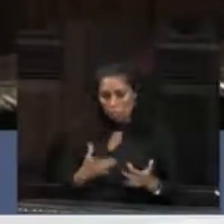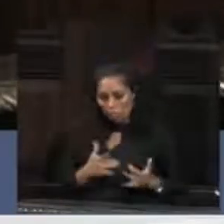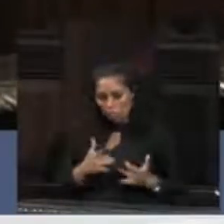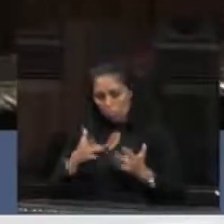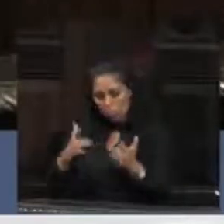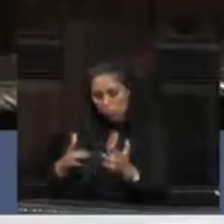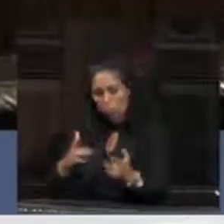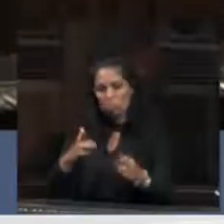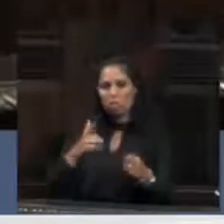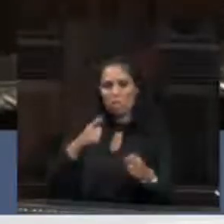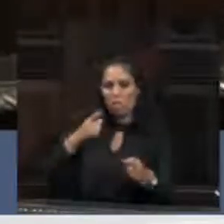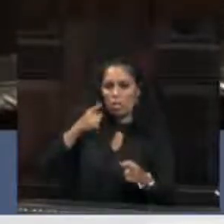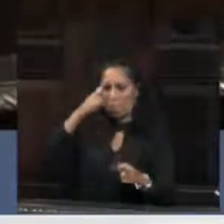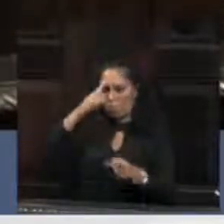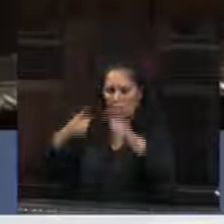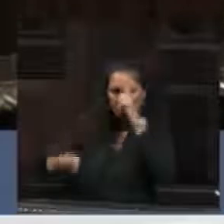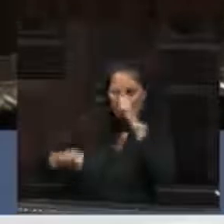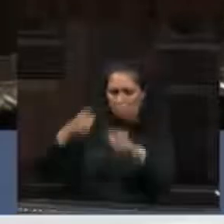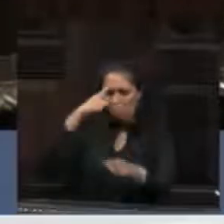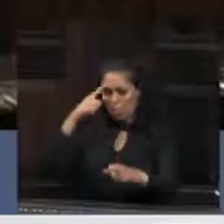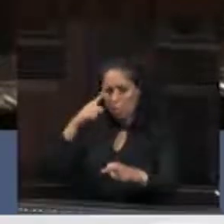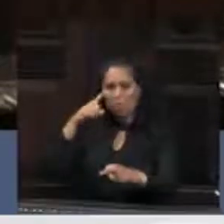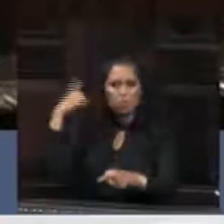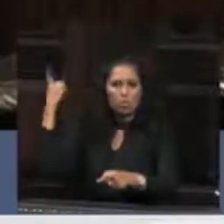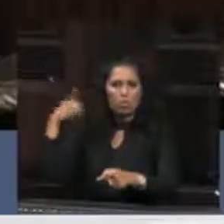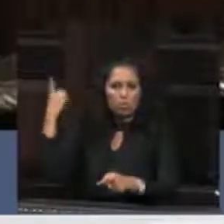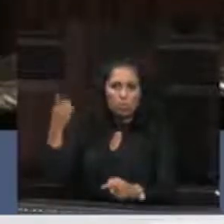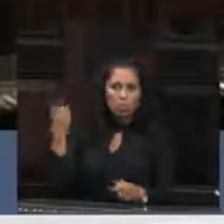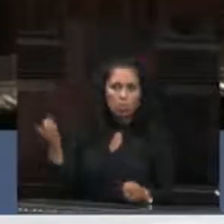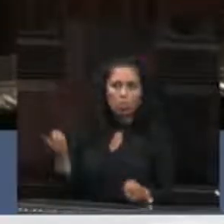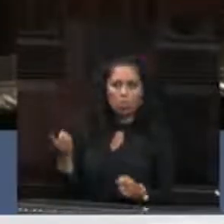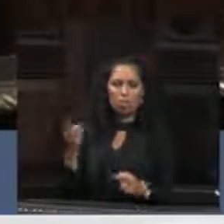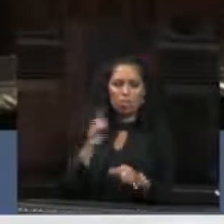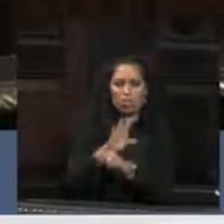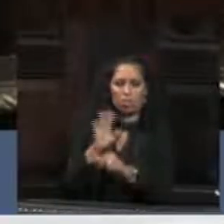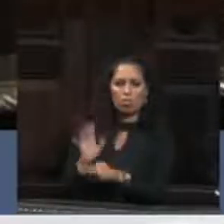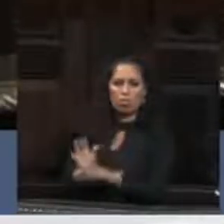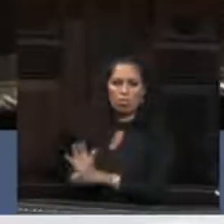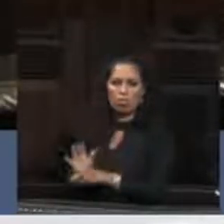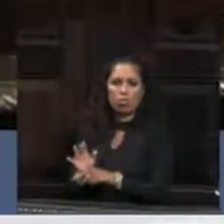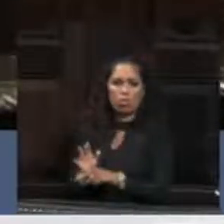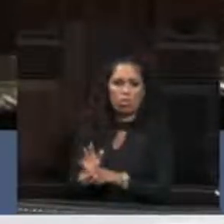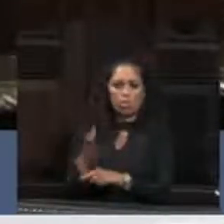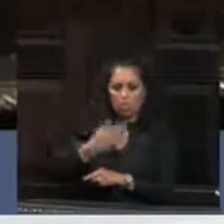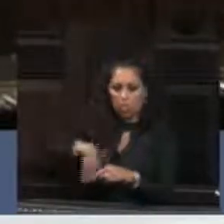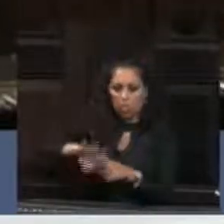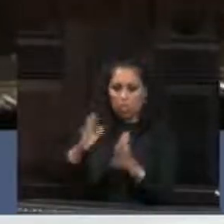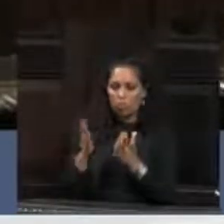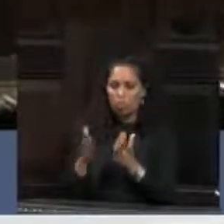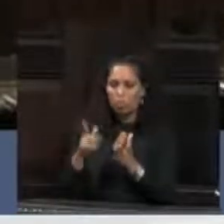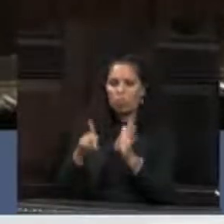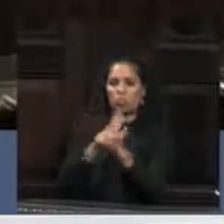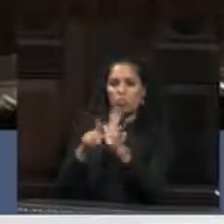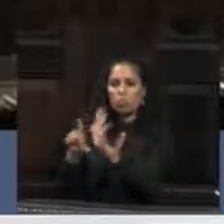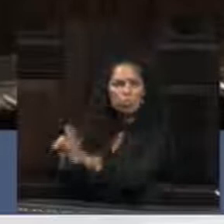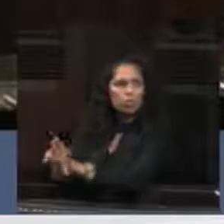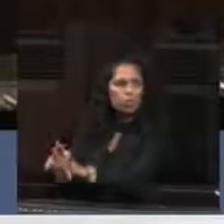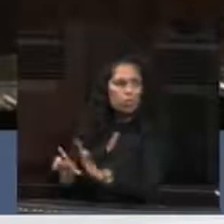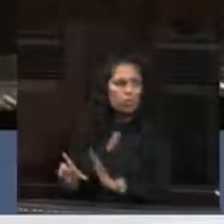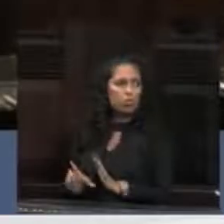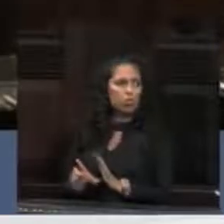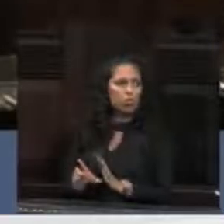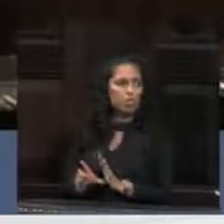de gestão no executivo e aqui no parlamento, para proposição de projetos de leis que se